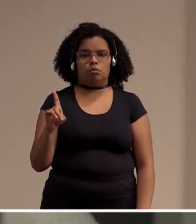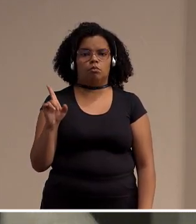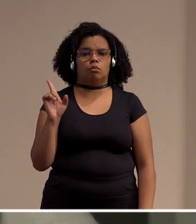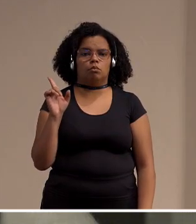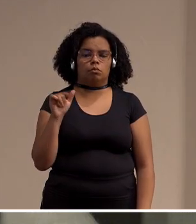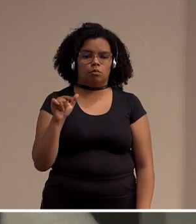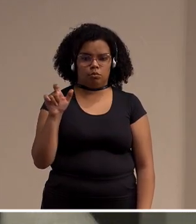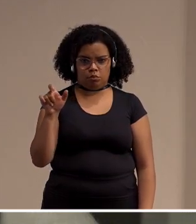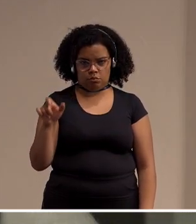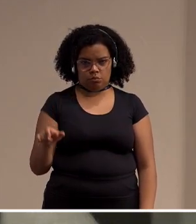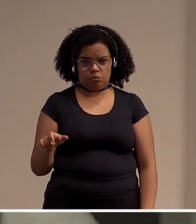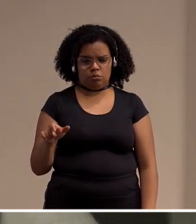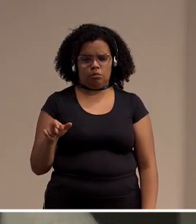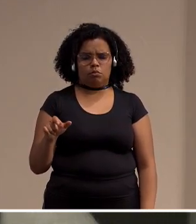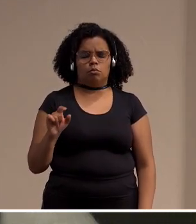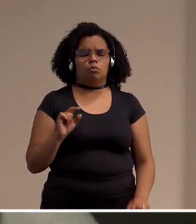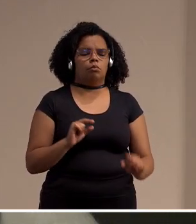portanto,